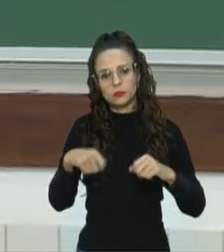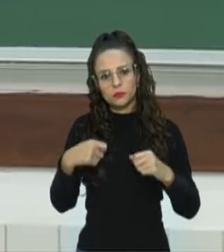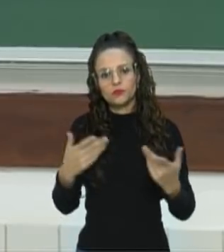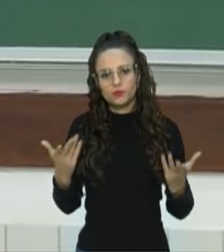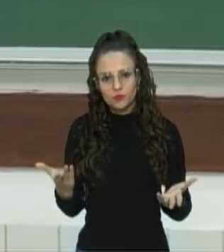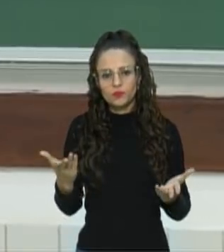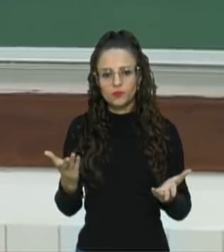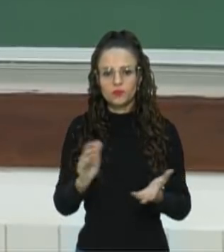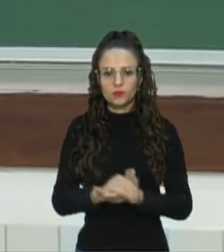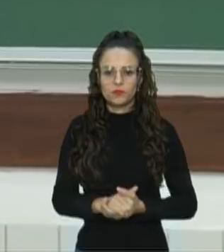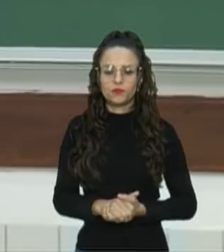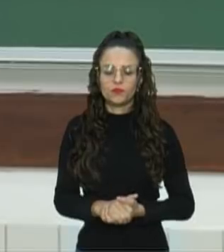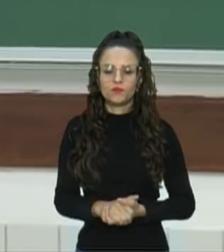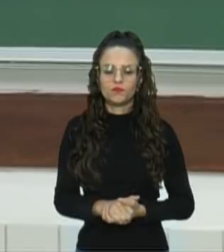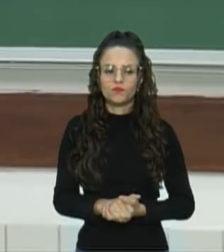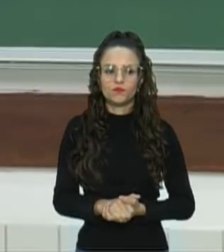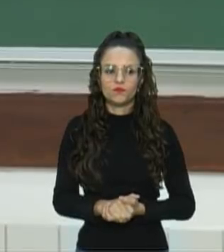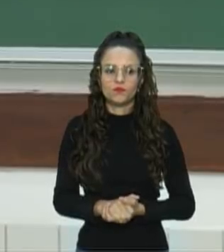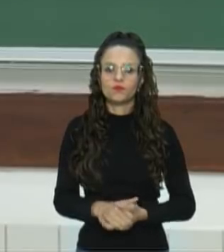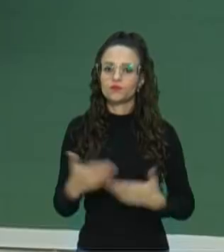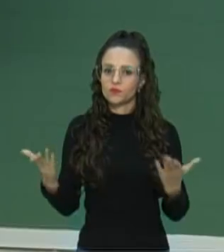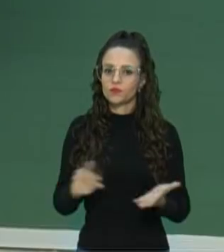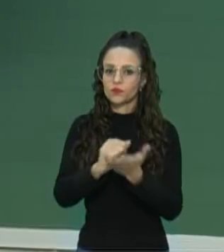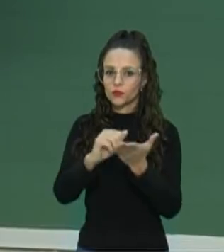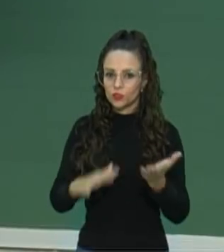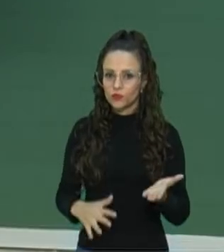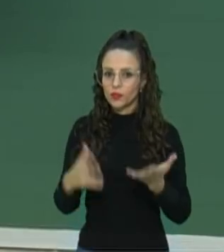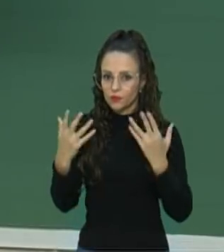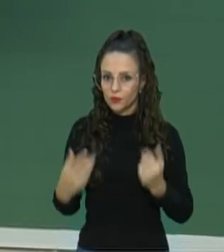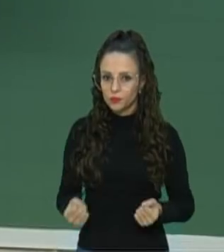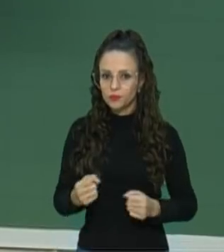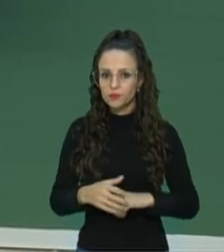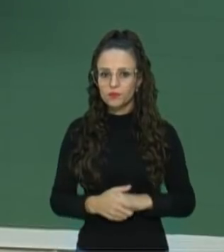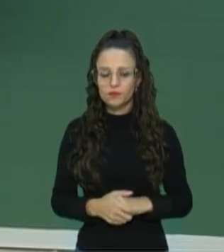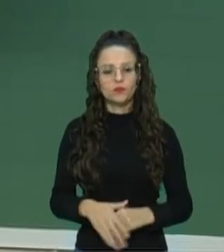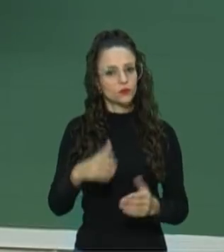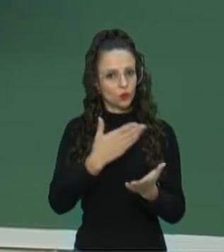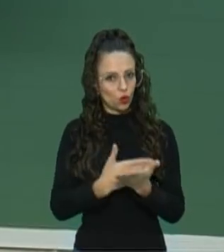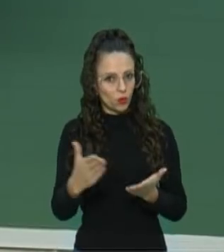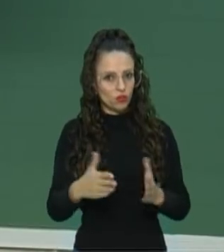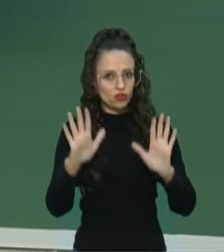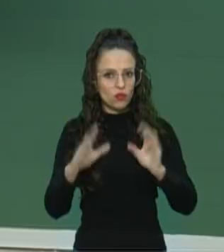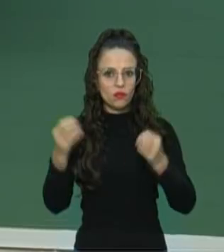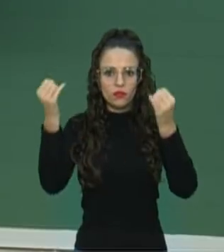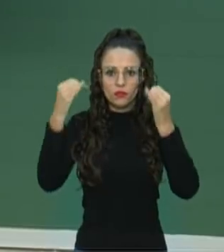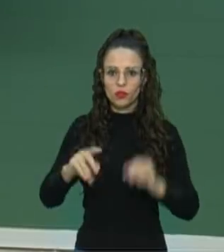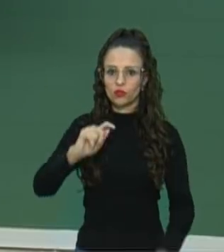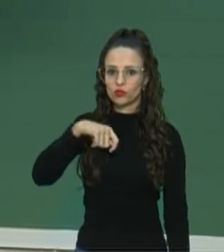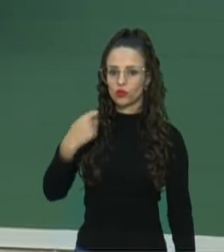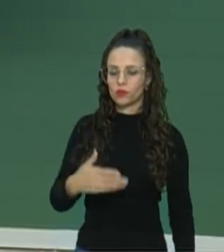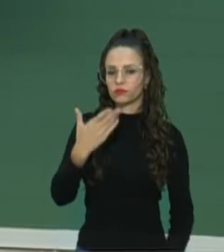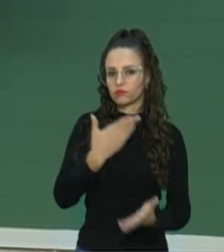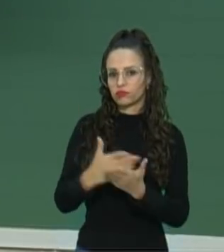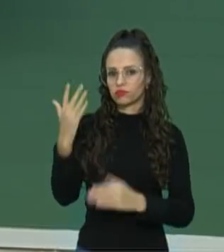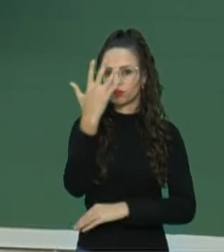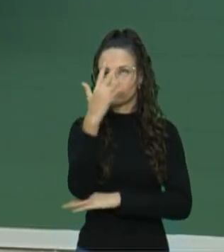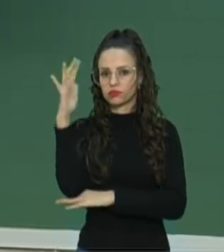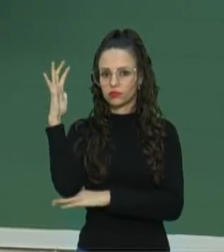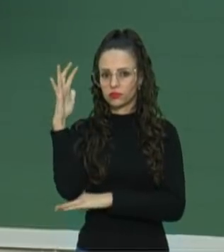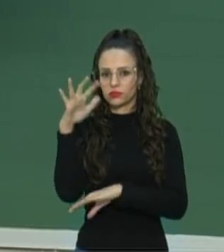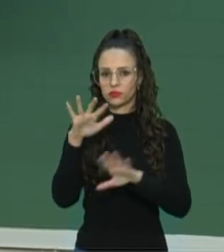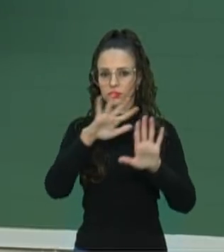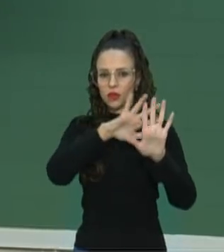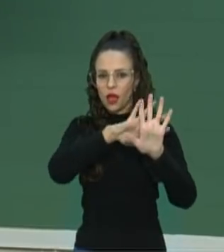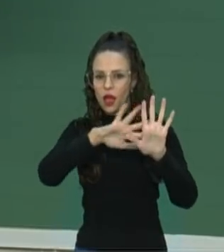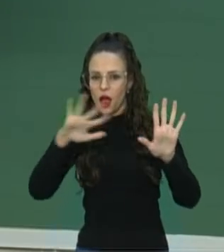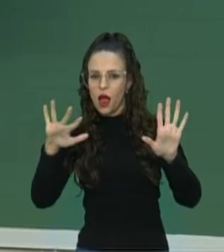equipamentos exige, né? Bora para a nossa atividade, então. Falamos um pouco sobre o arvorismo, sobre a prática do arvorismo, né? Temos a nossa